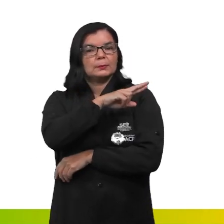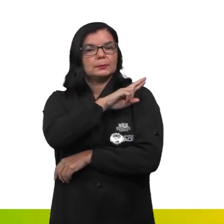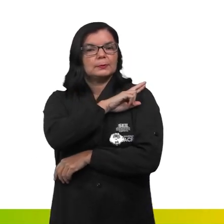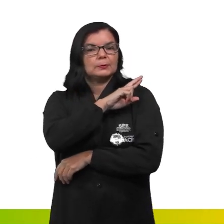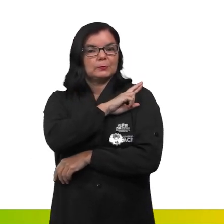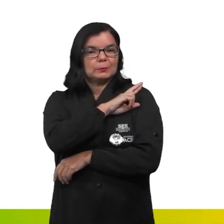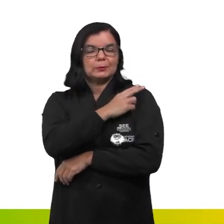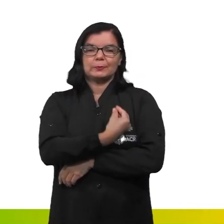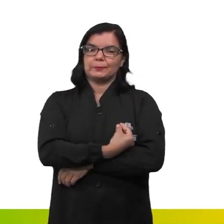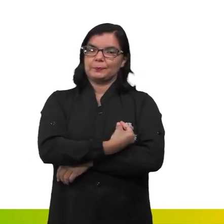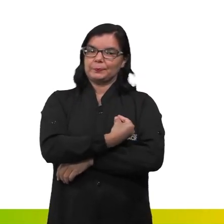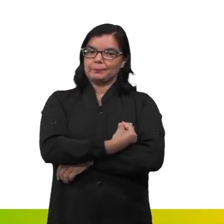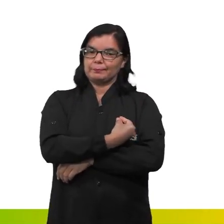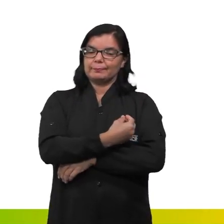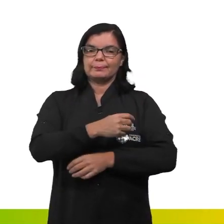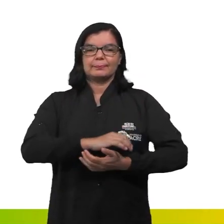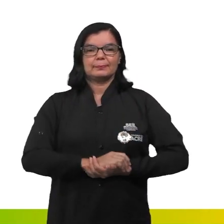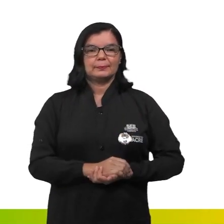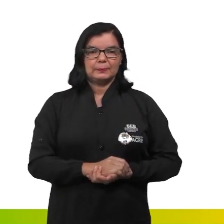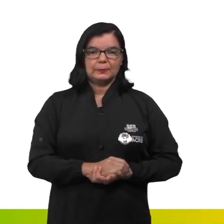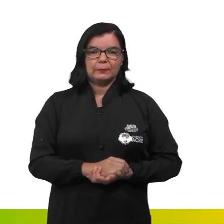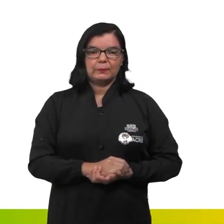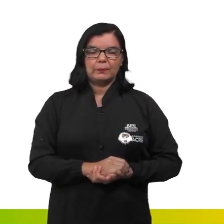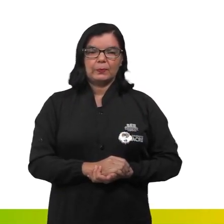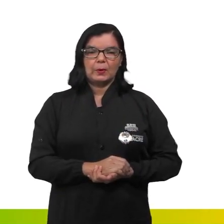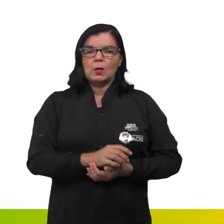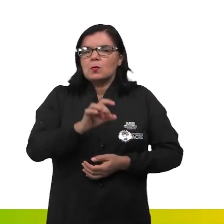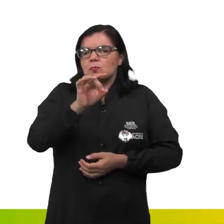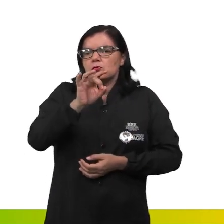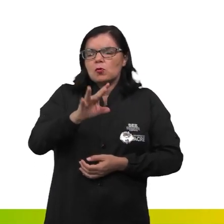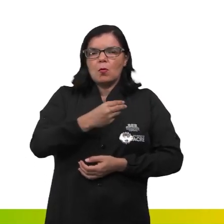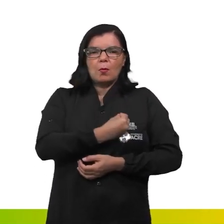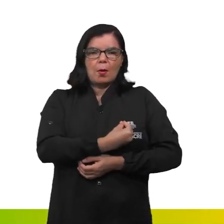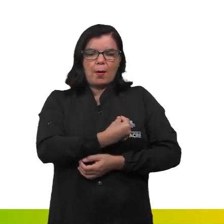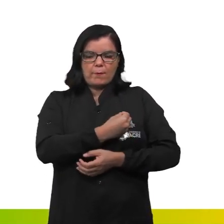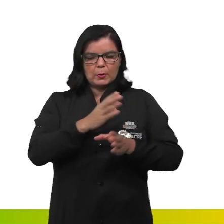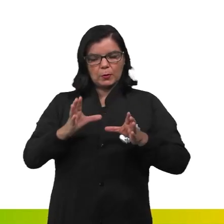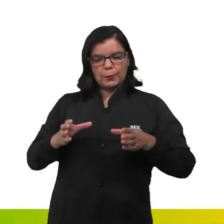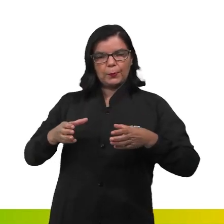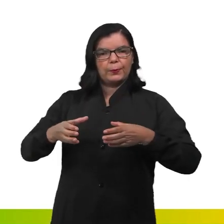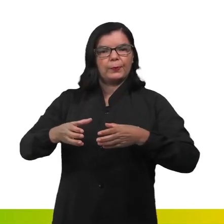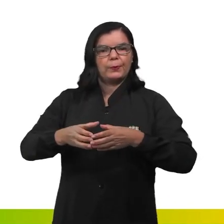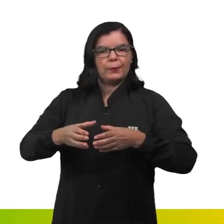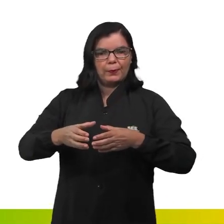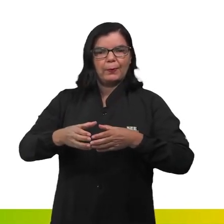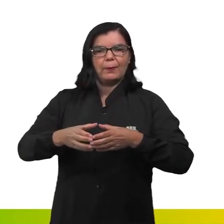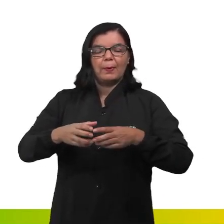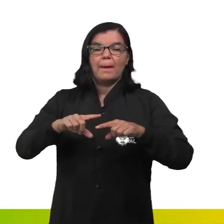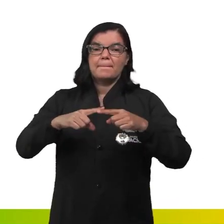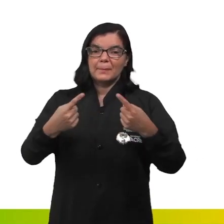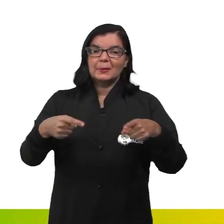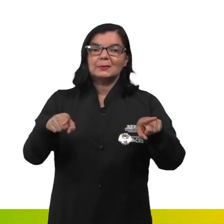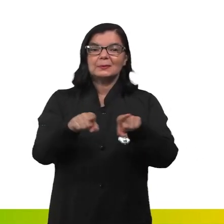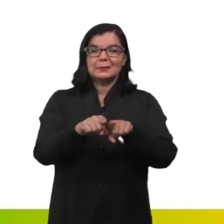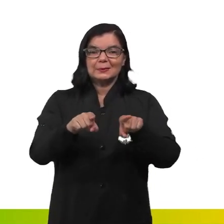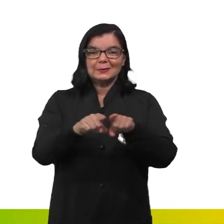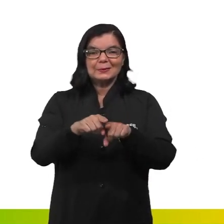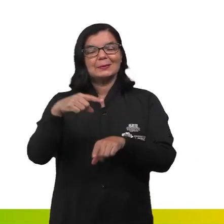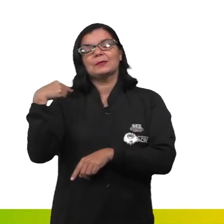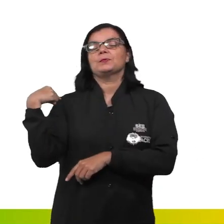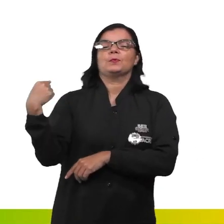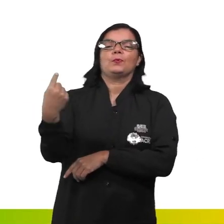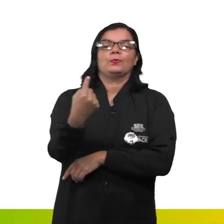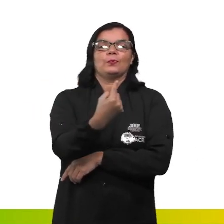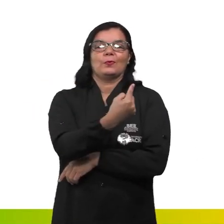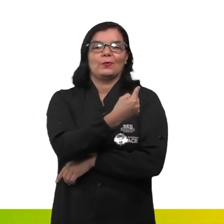com a vida. Tá? Não só a vida dessas comunidades, como com a nossa vida. Um compromisso